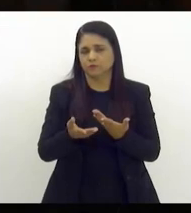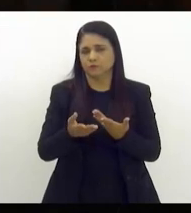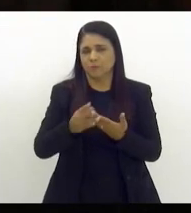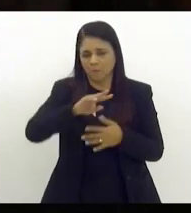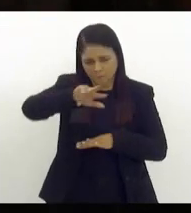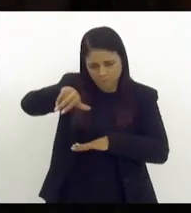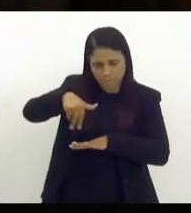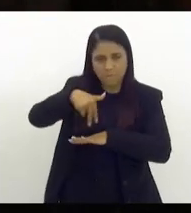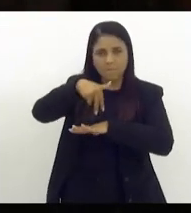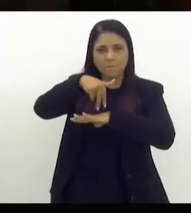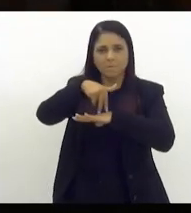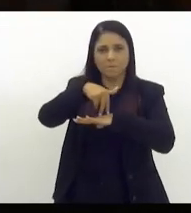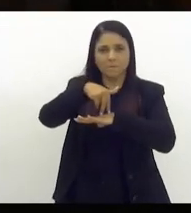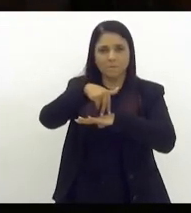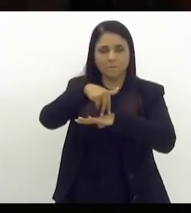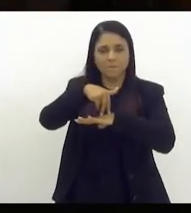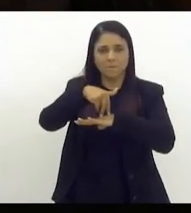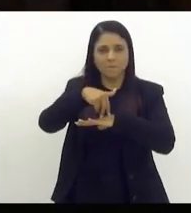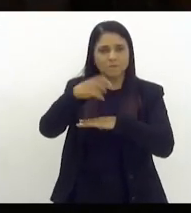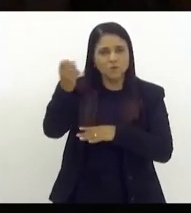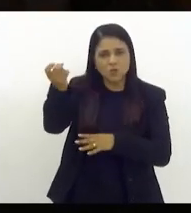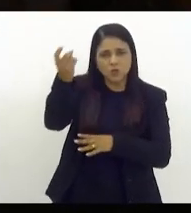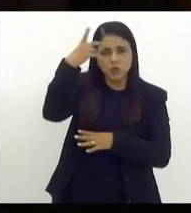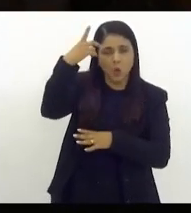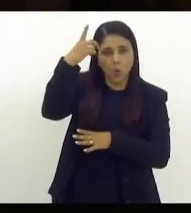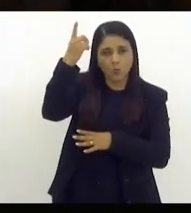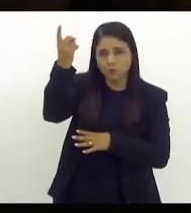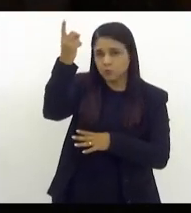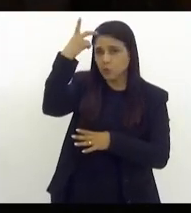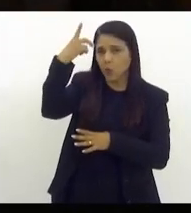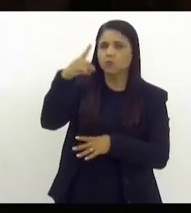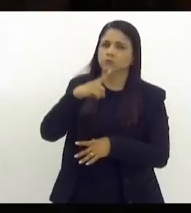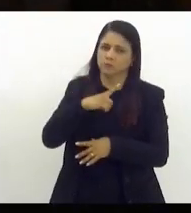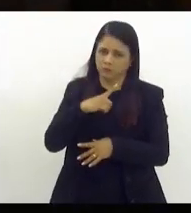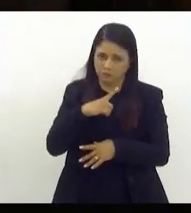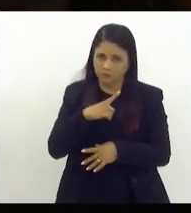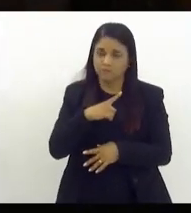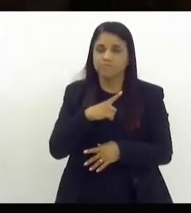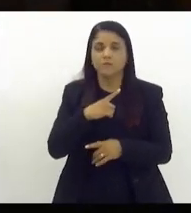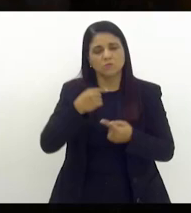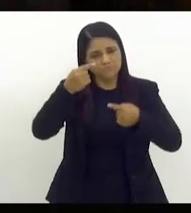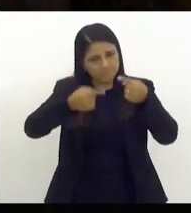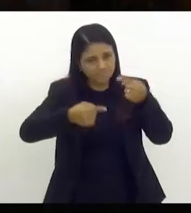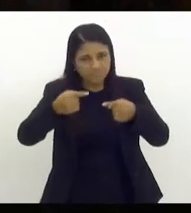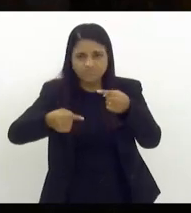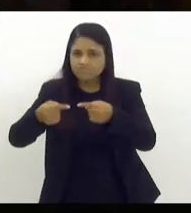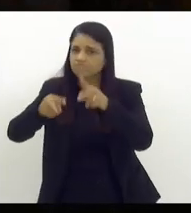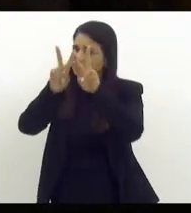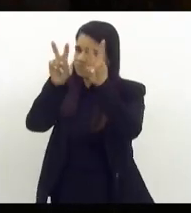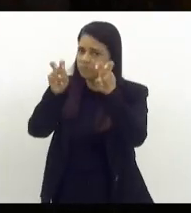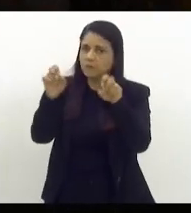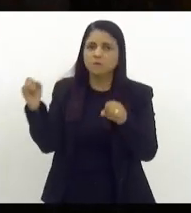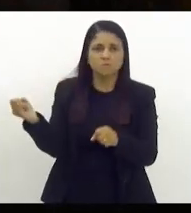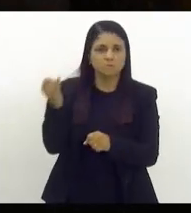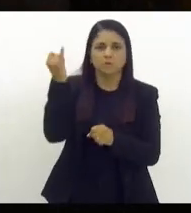tema relevante para a gente discutir. Até o final de setembro,